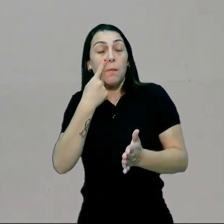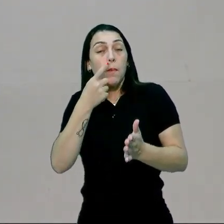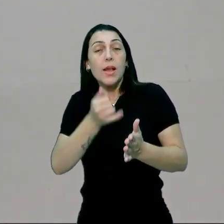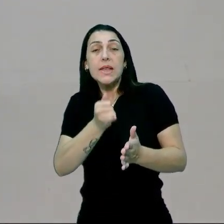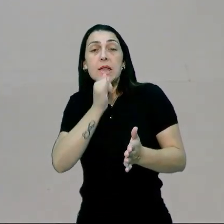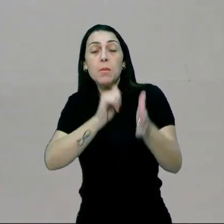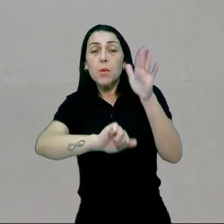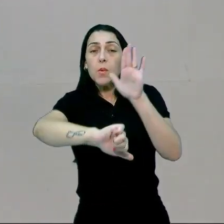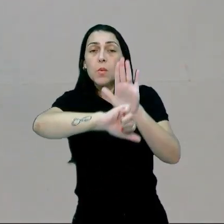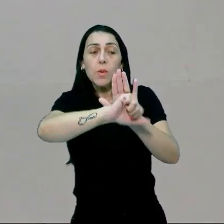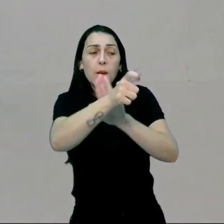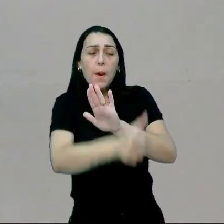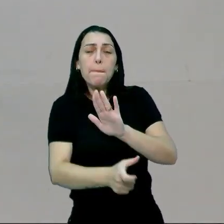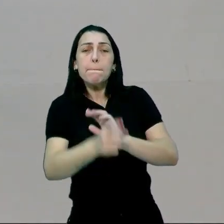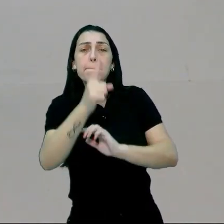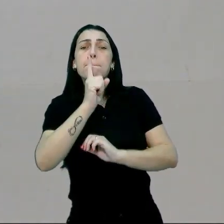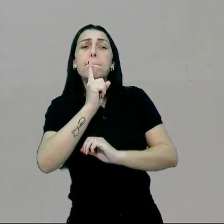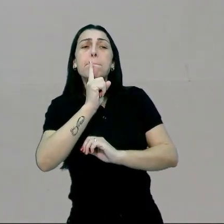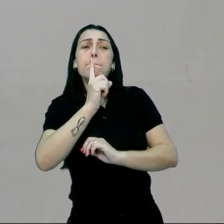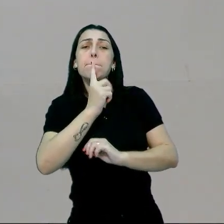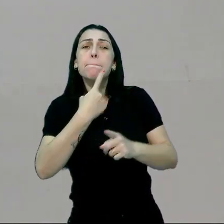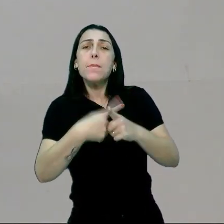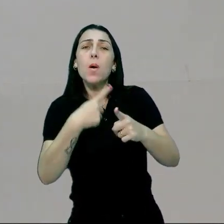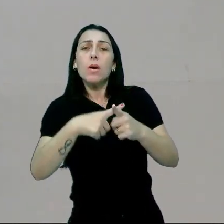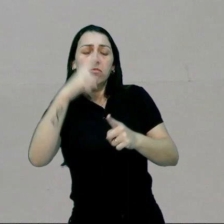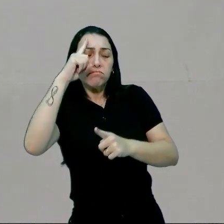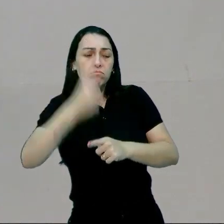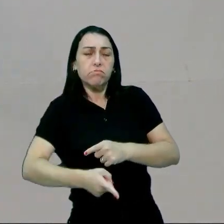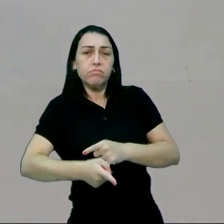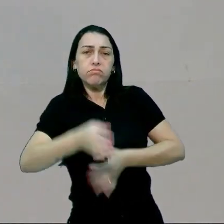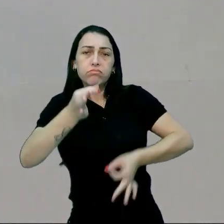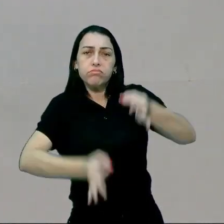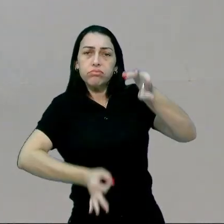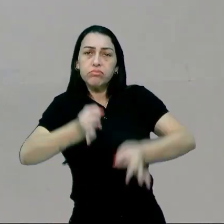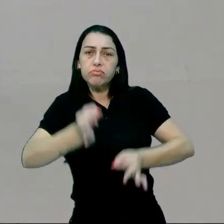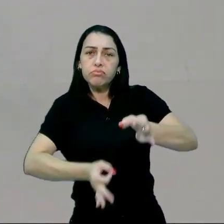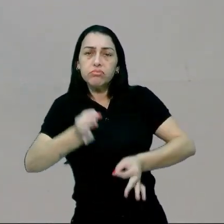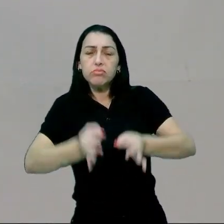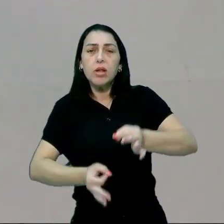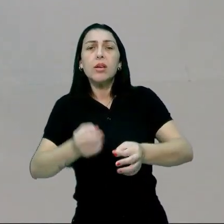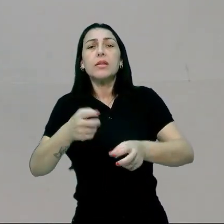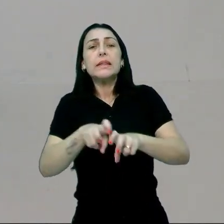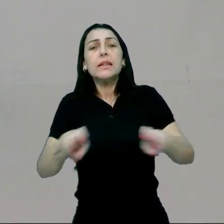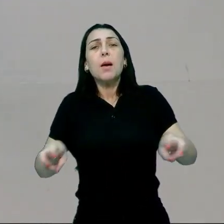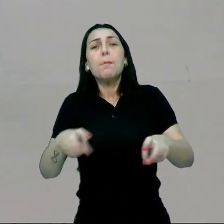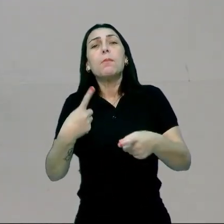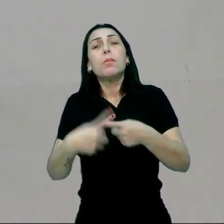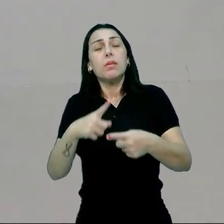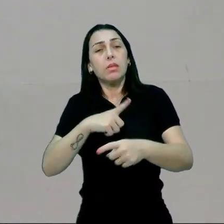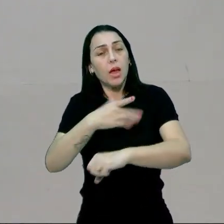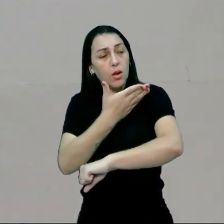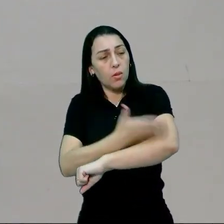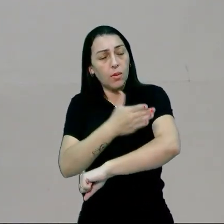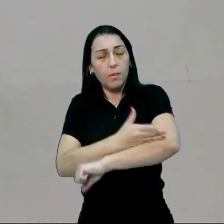criminoso, por que ele é julgado? Por que ele é condenado? Porque ele tem uma prática de